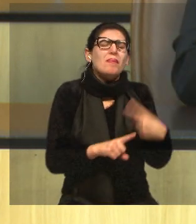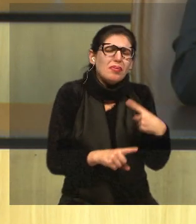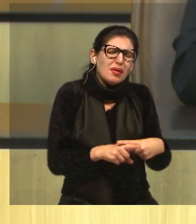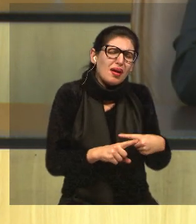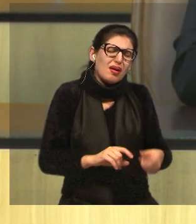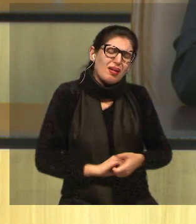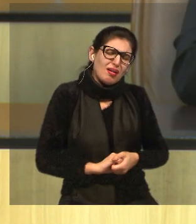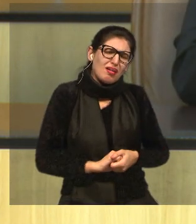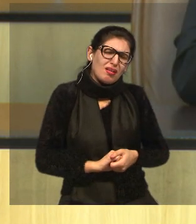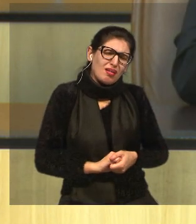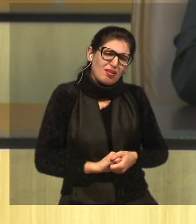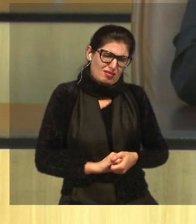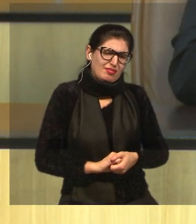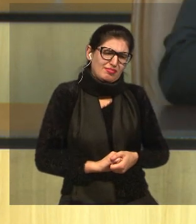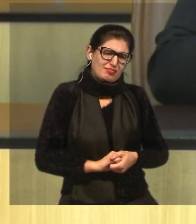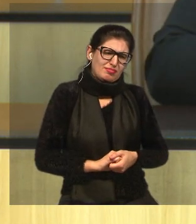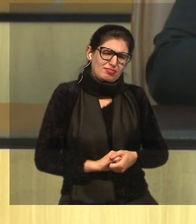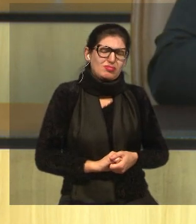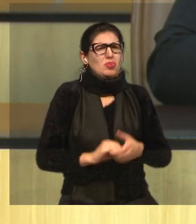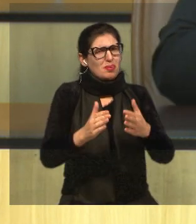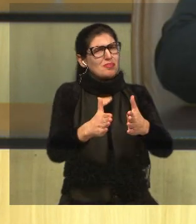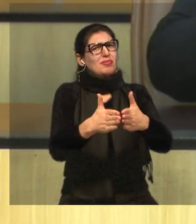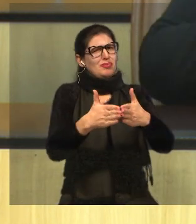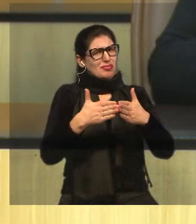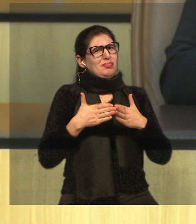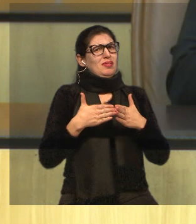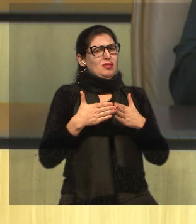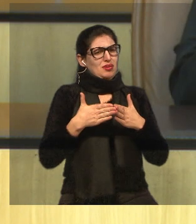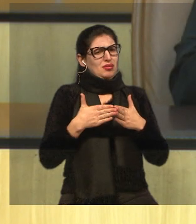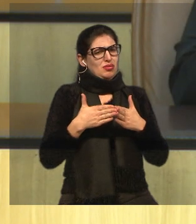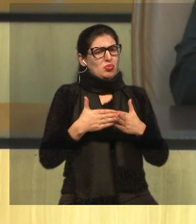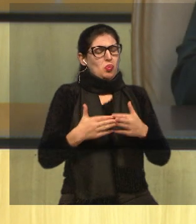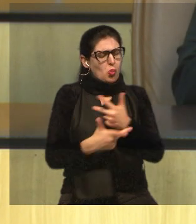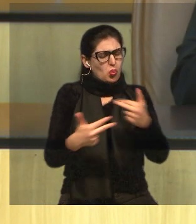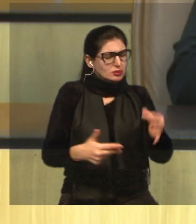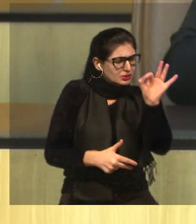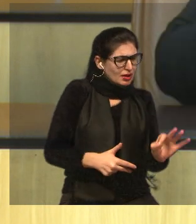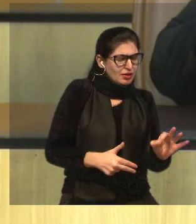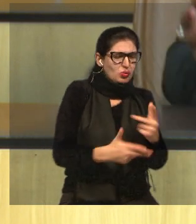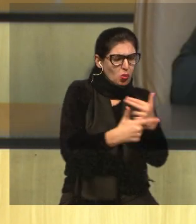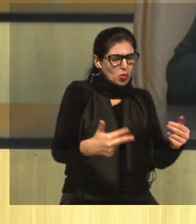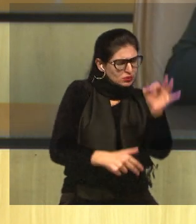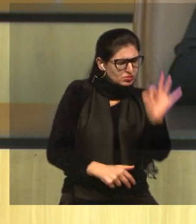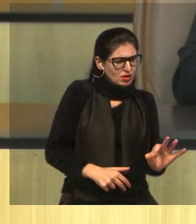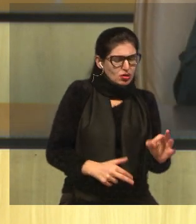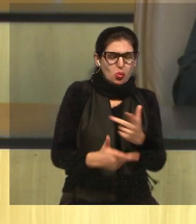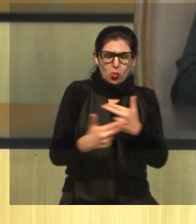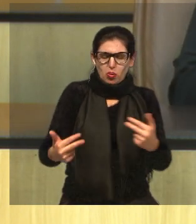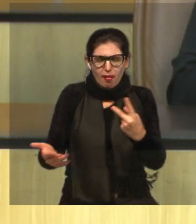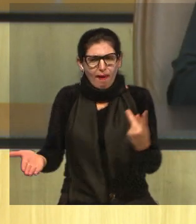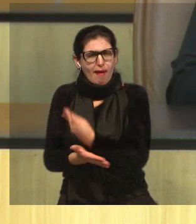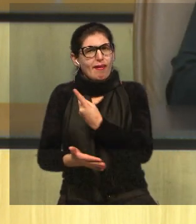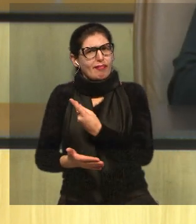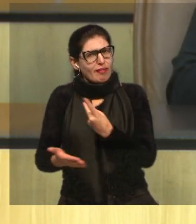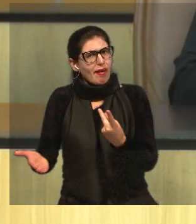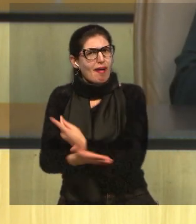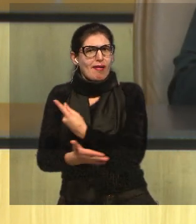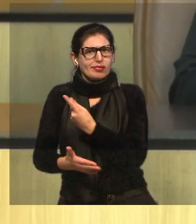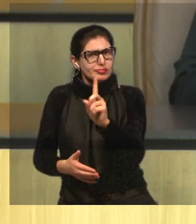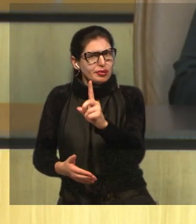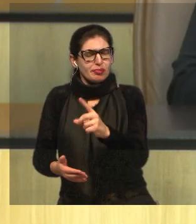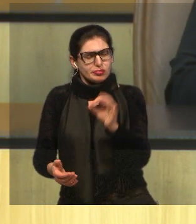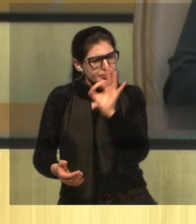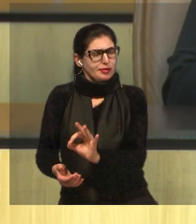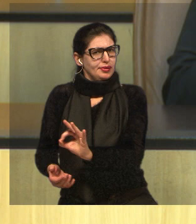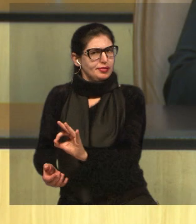Maria Fernanda falou, que ela, nessa oportunidade de se aproximar dos projetos, conhecer um pouco das ações do executivo, do